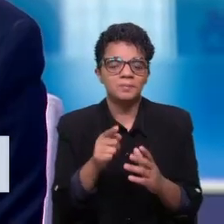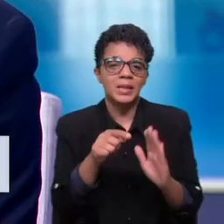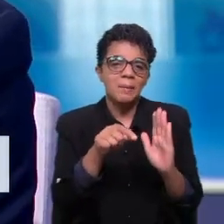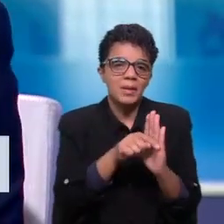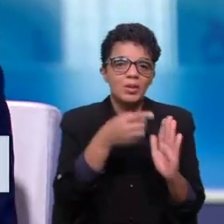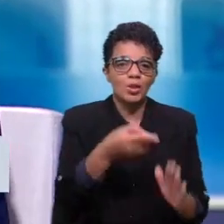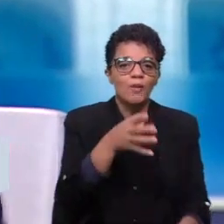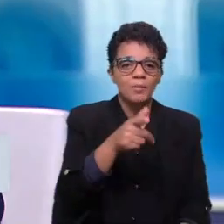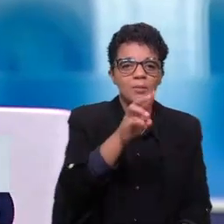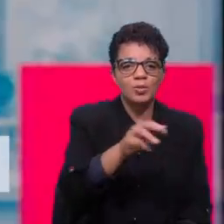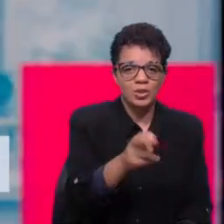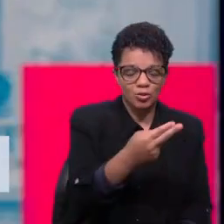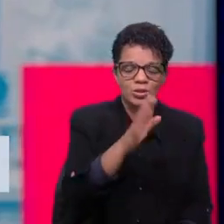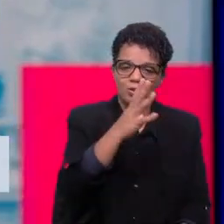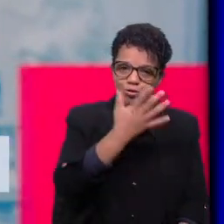de